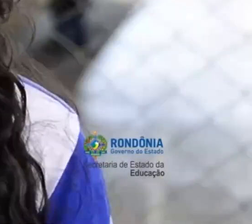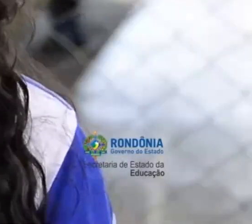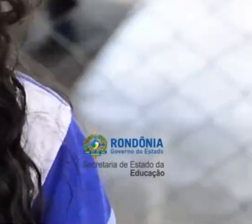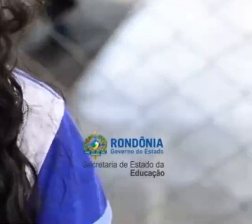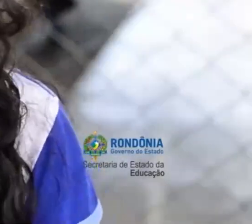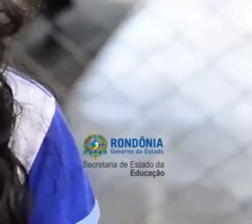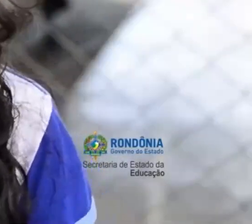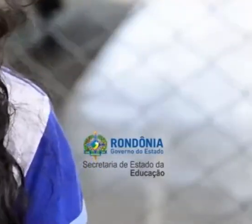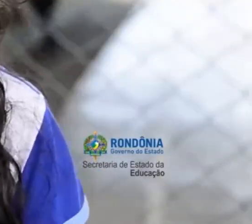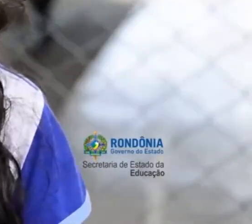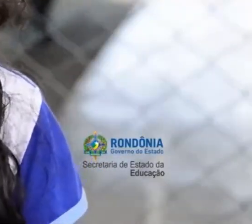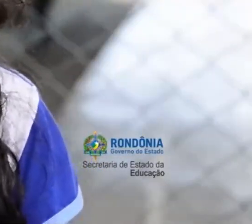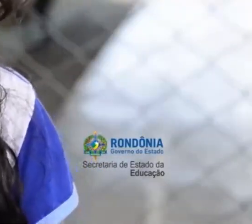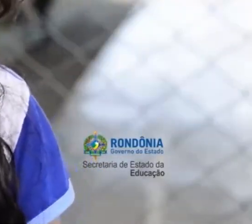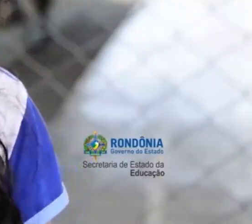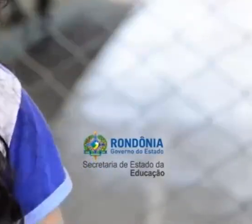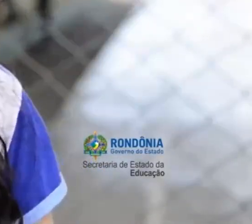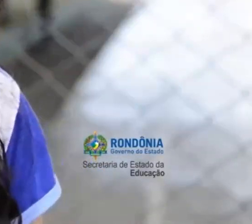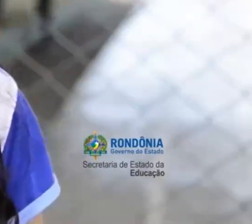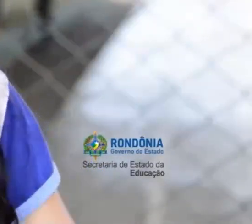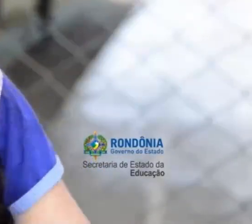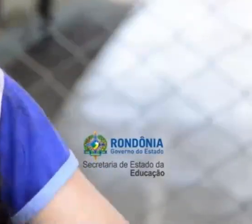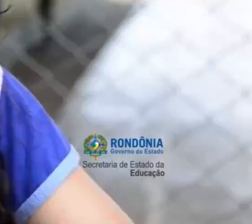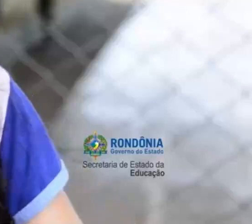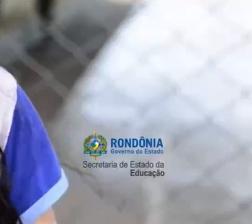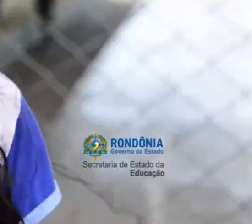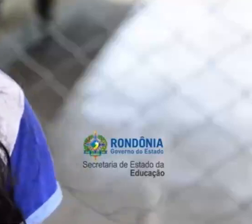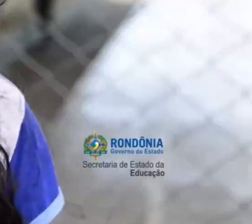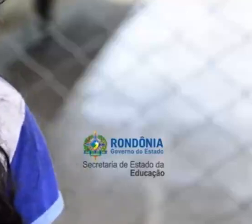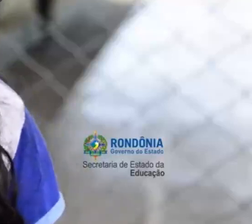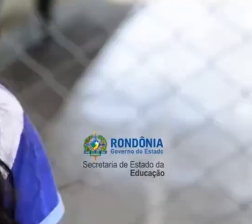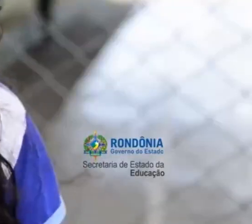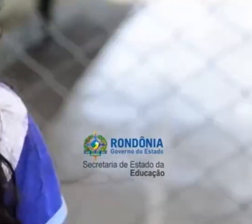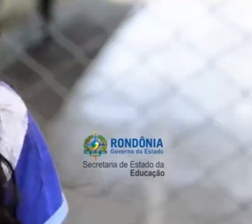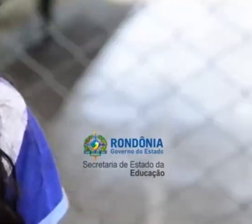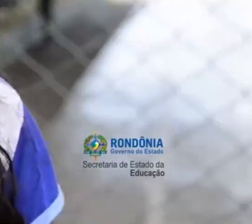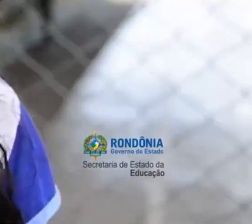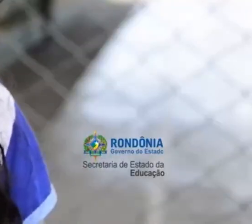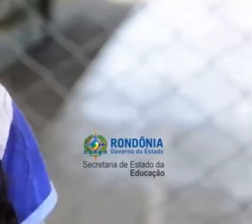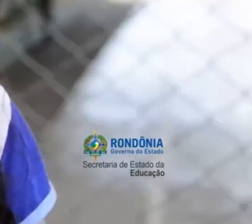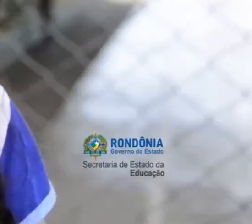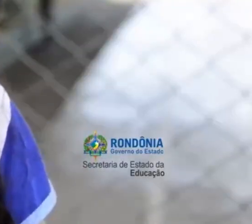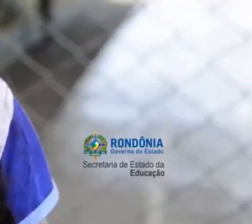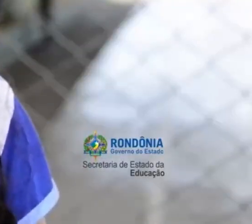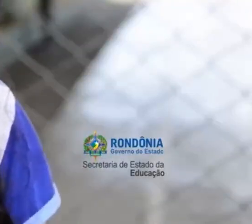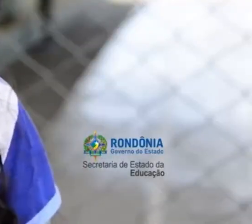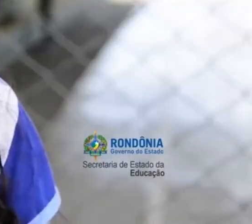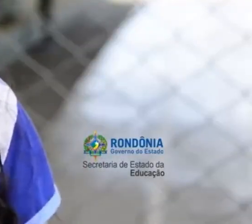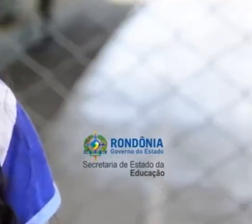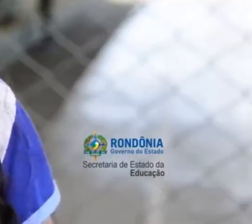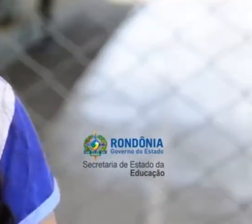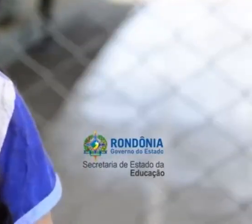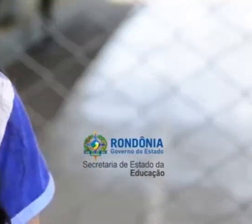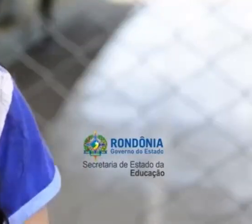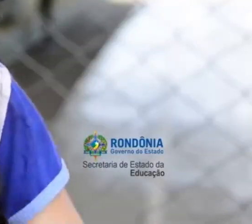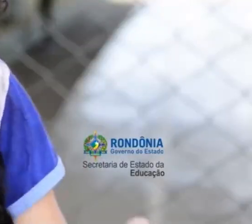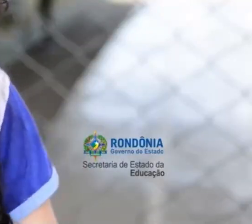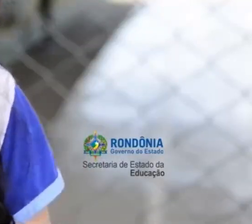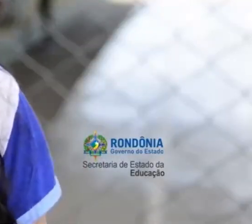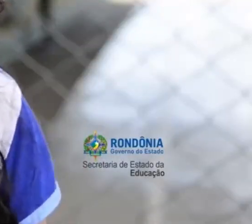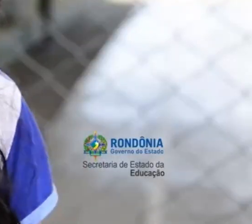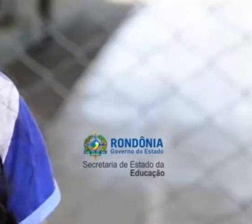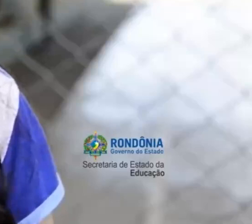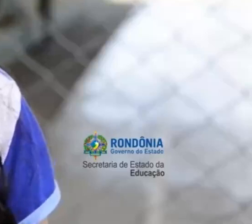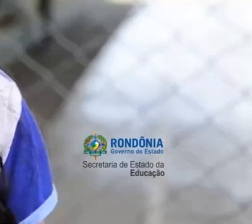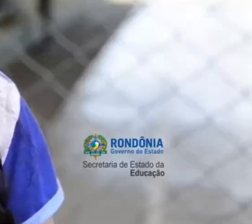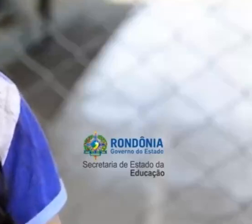descalço na rua, eu acho que é uma paixão que toda criança tem desde o início, é o futebol. E o vôlei foi mais